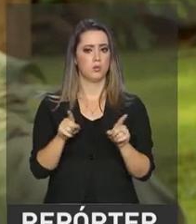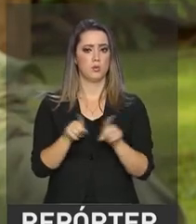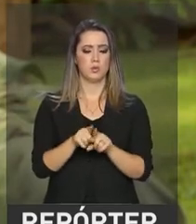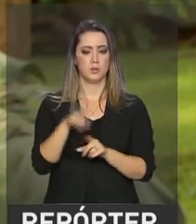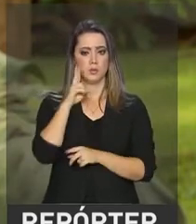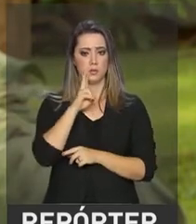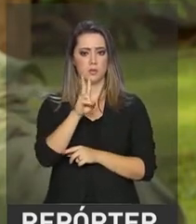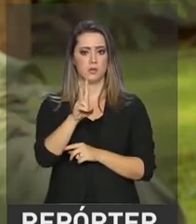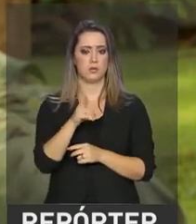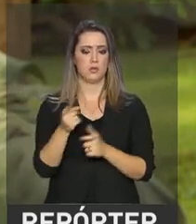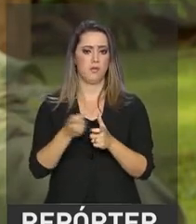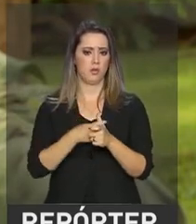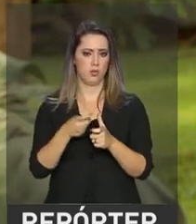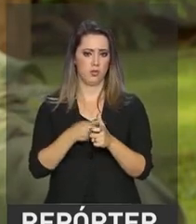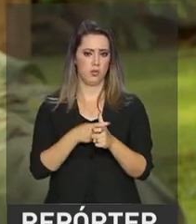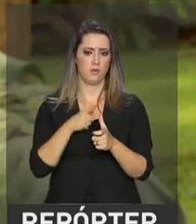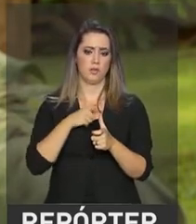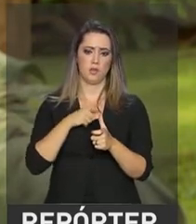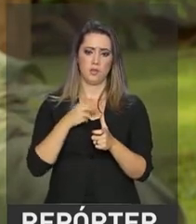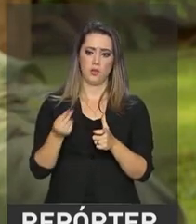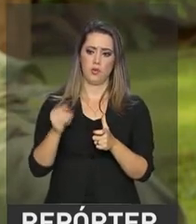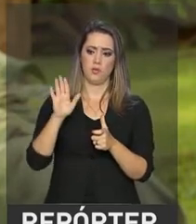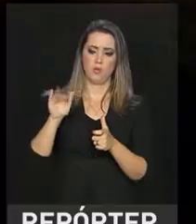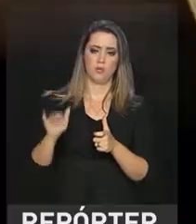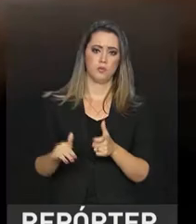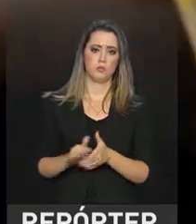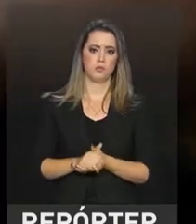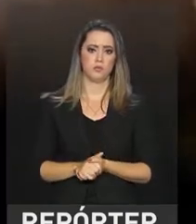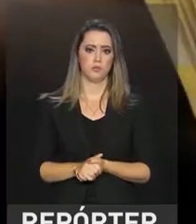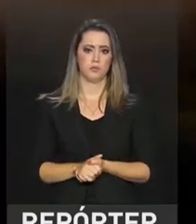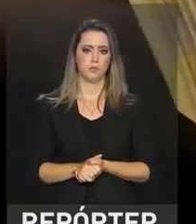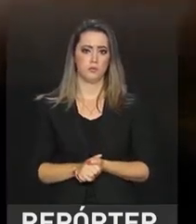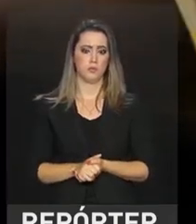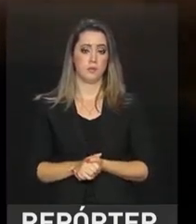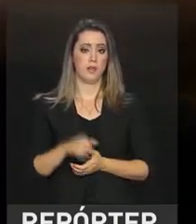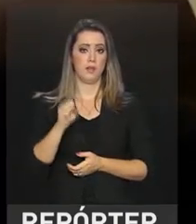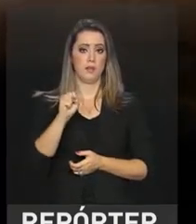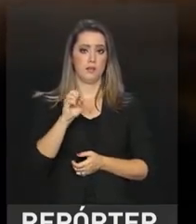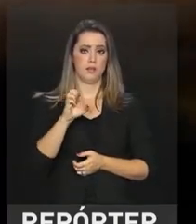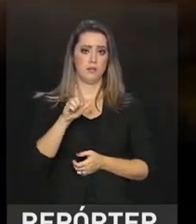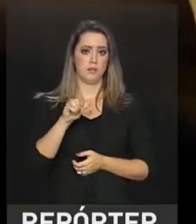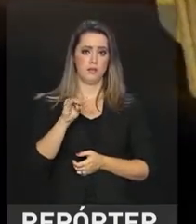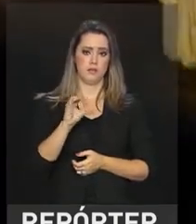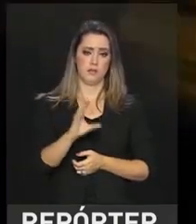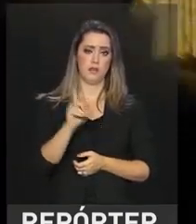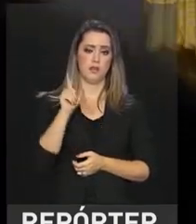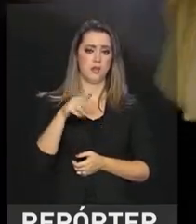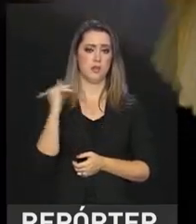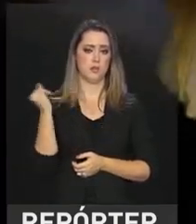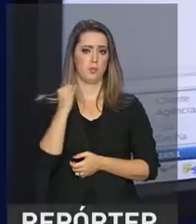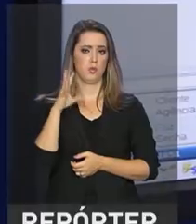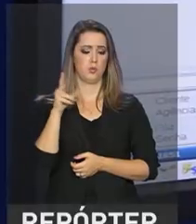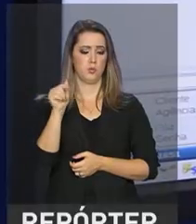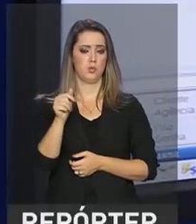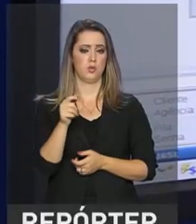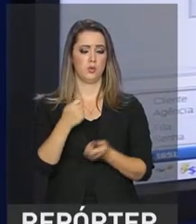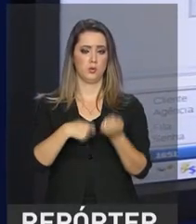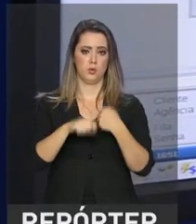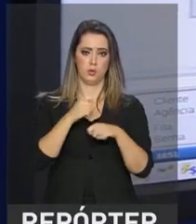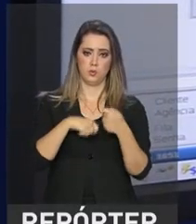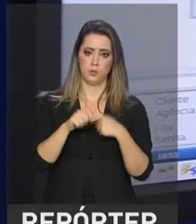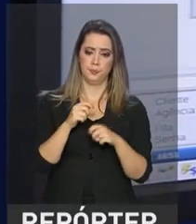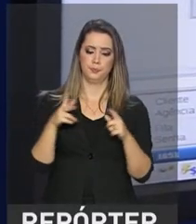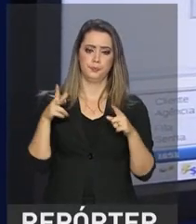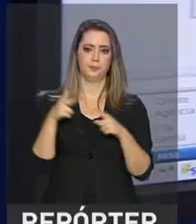rever algumas dívidas que ele tem com taxas de juros maiores a selic é uma referência para toda a economia e o corte de